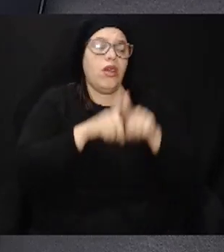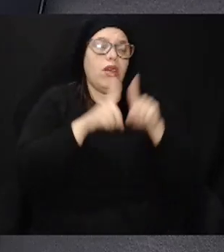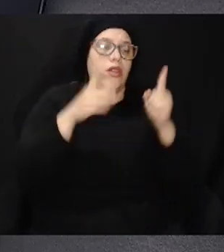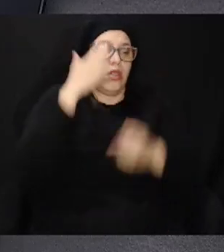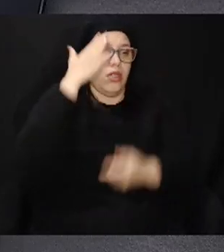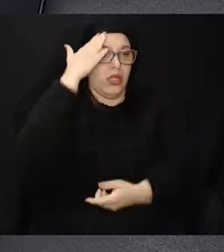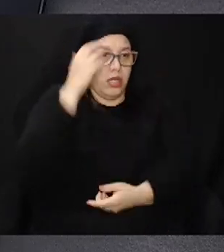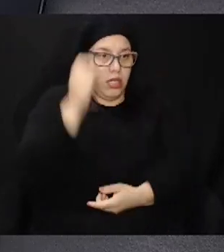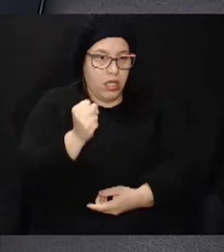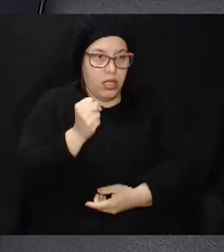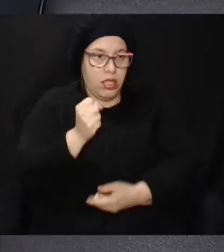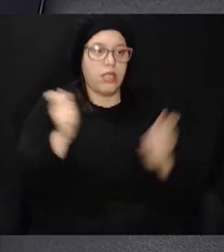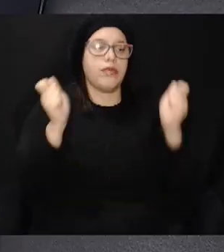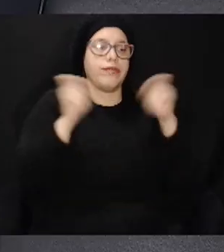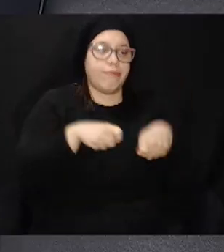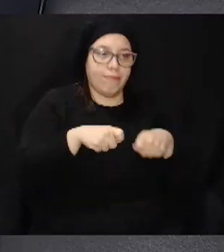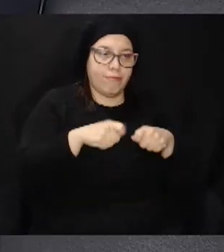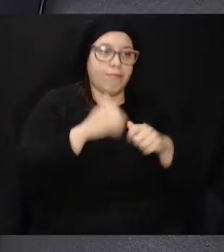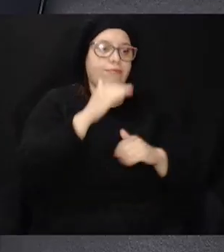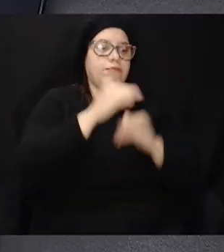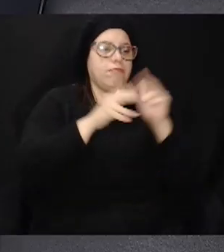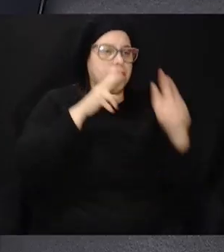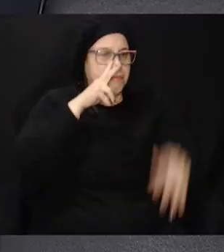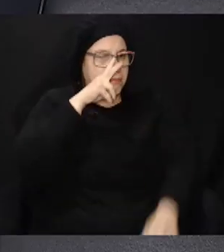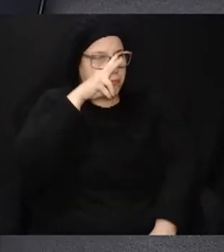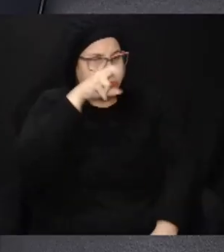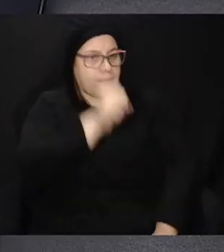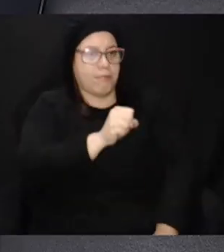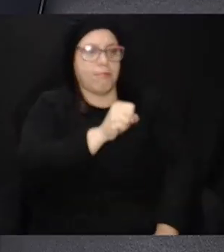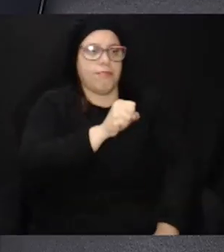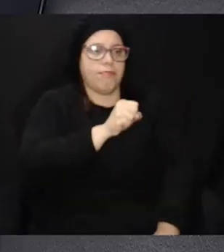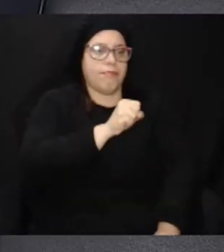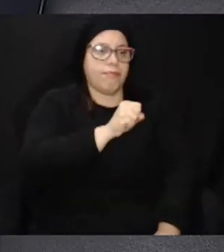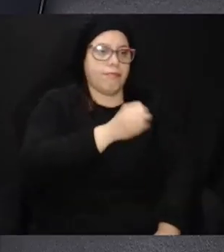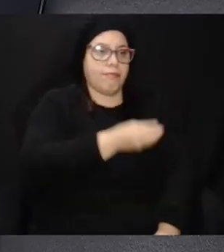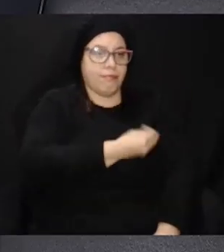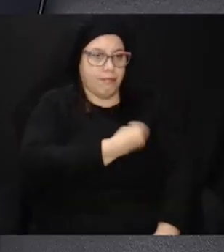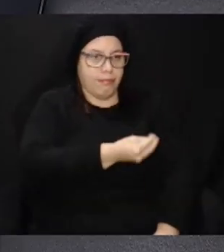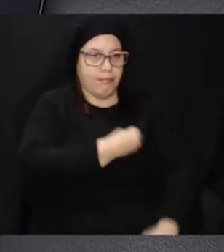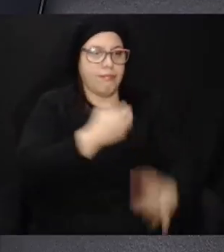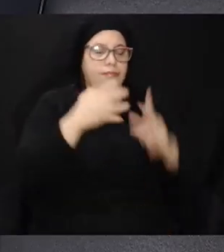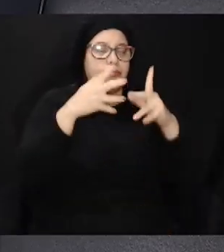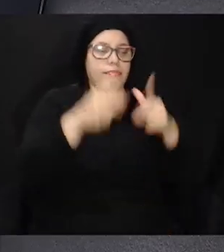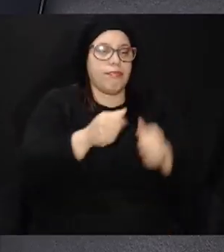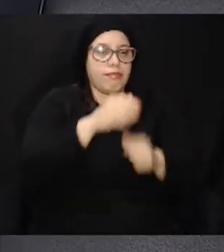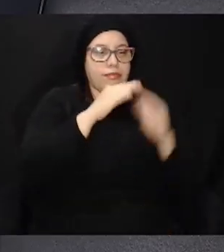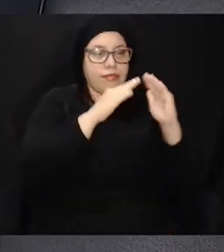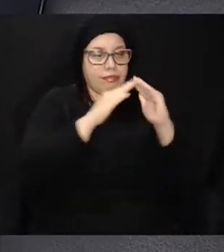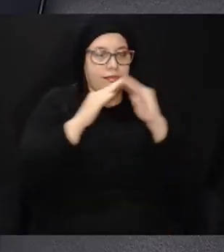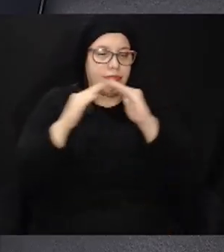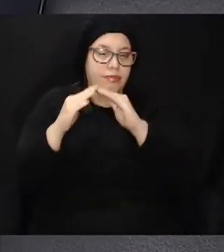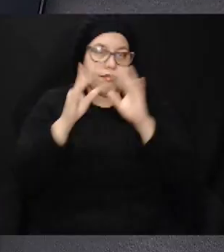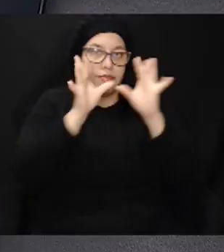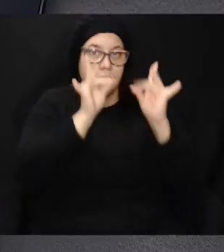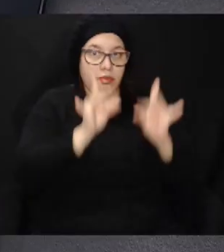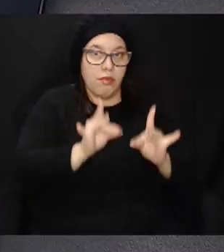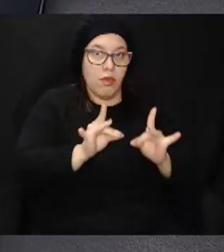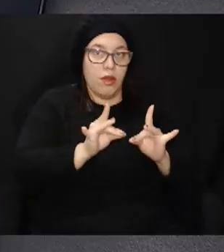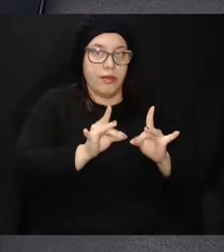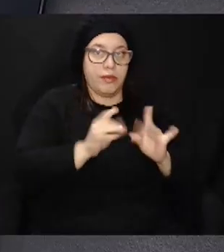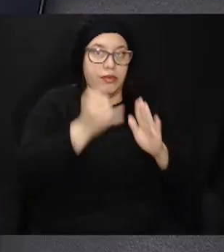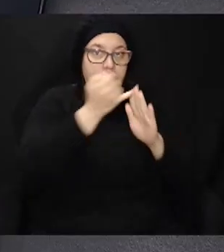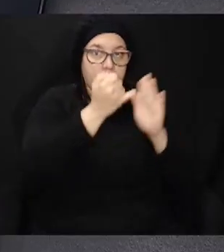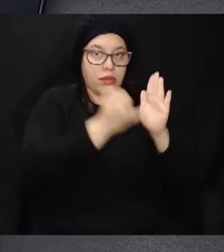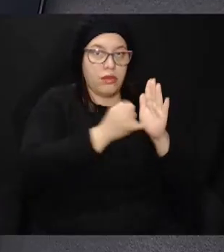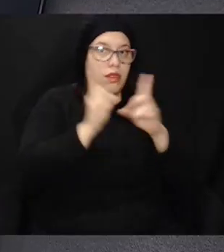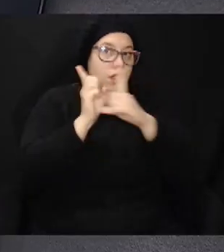possível, juntando forças, né, levar condições de vida a todos os moradores, especialmente onde essas instituições atendem,